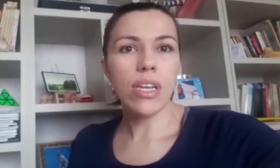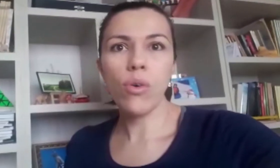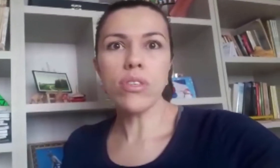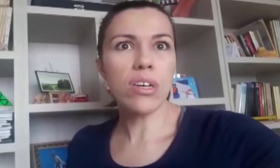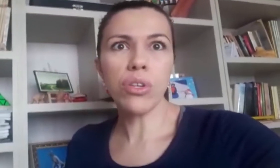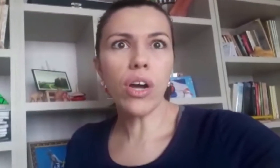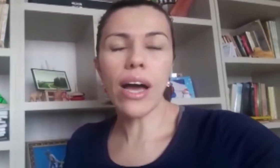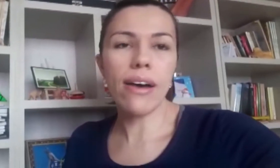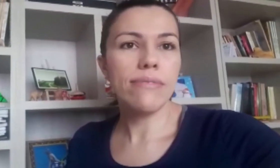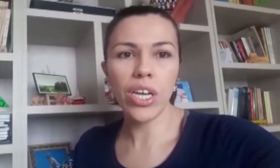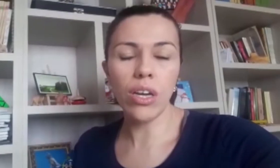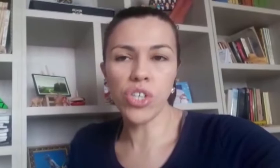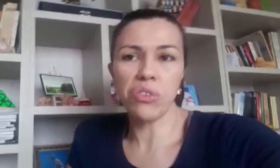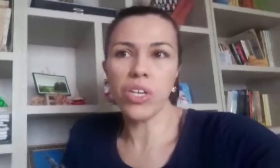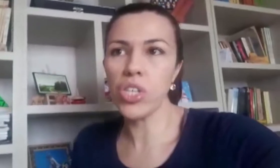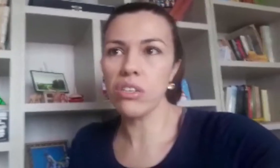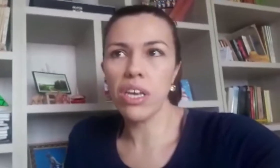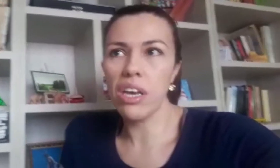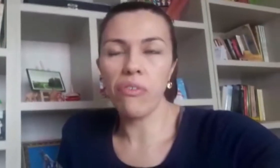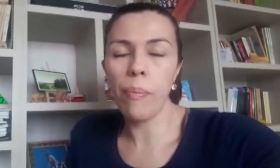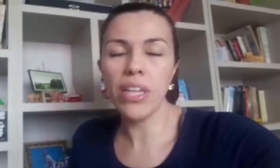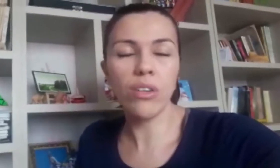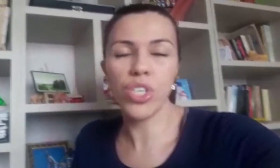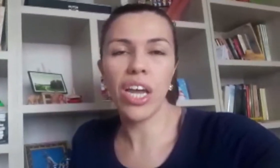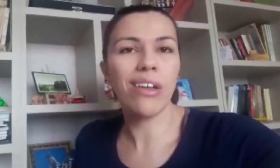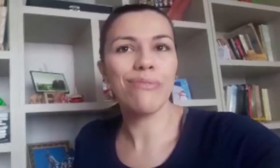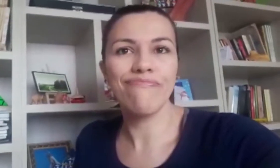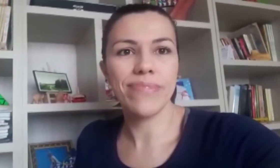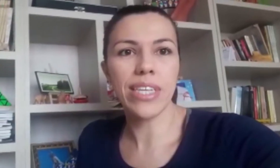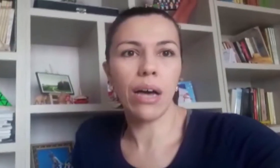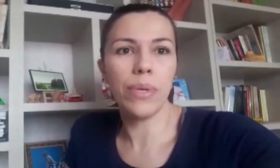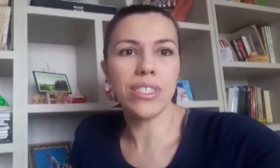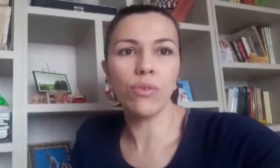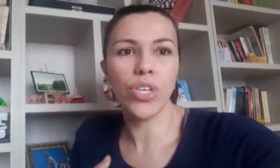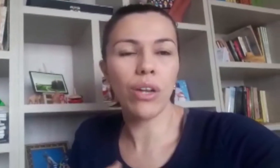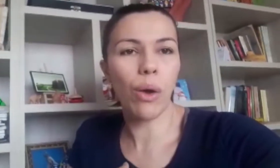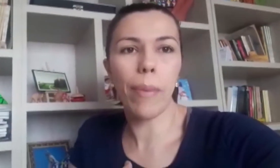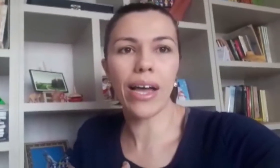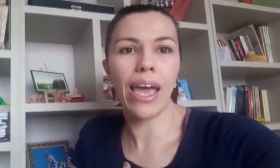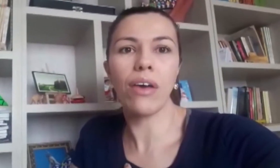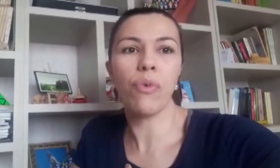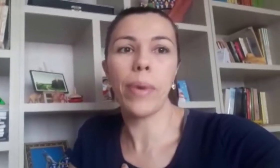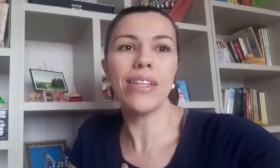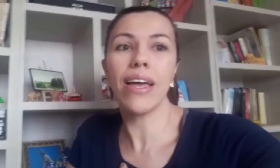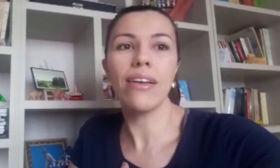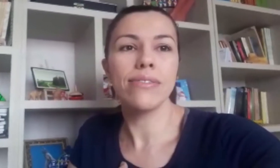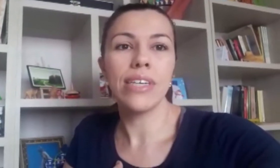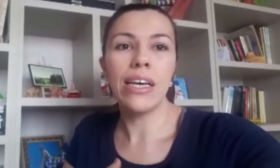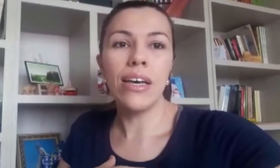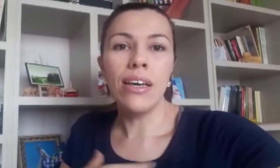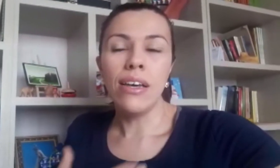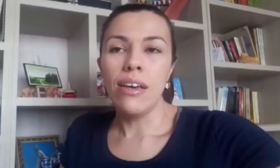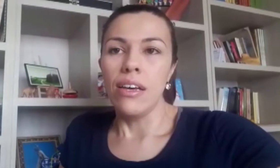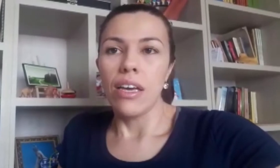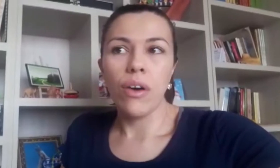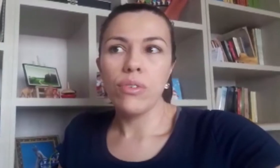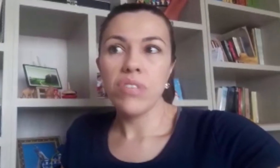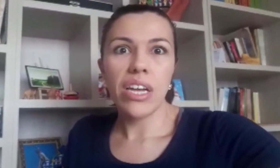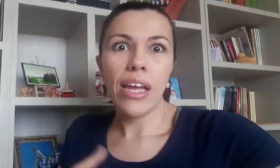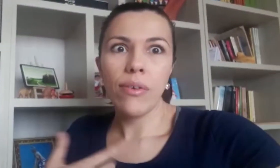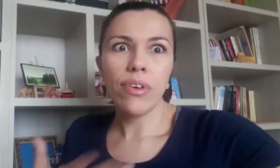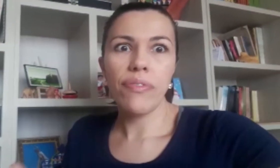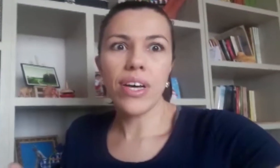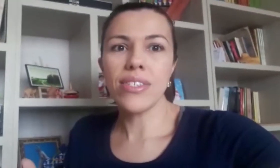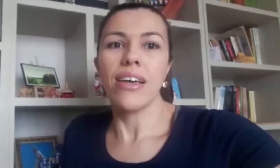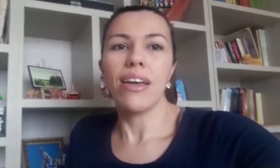Então, assim, não consigo trocar. E eu já estou achando que eu vou perder o dinheiro. Sabe, assim, o dinheiro que eu paguei eu vou perder. Eu não